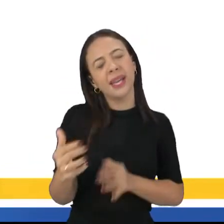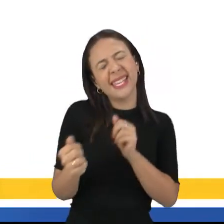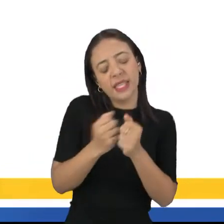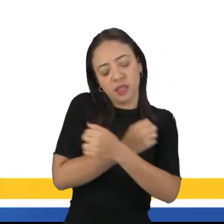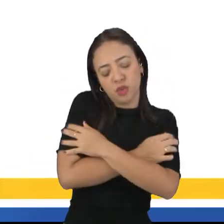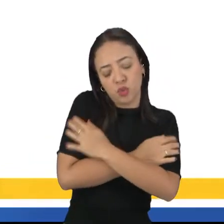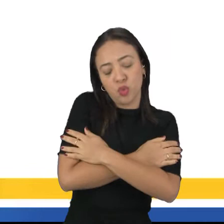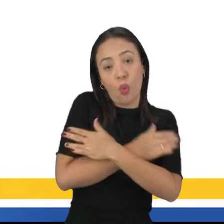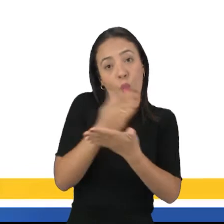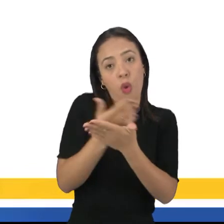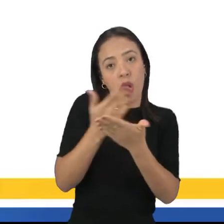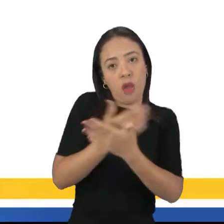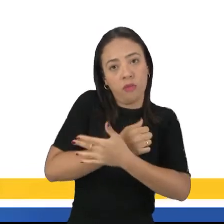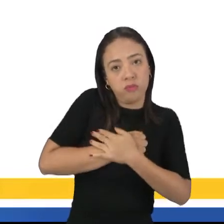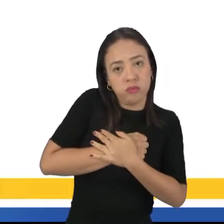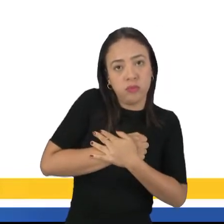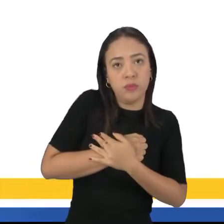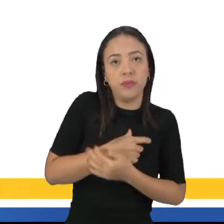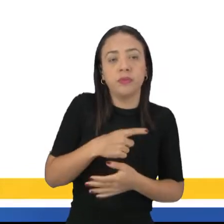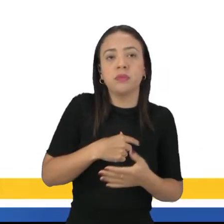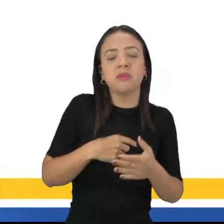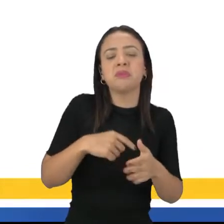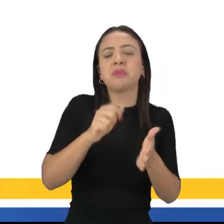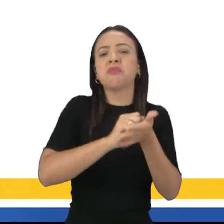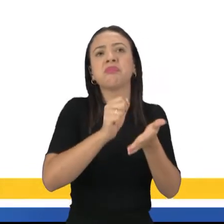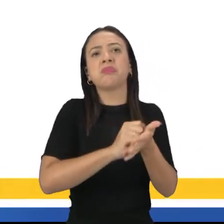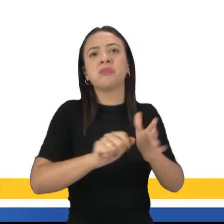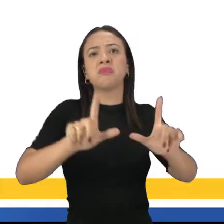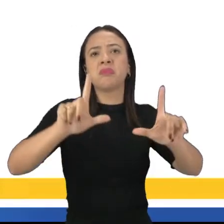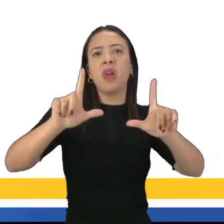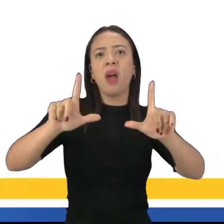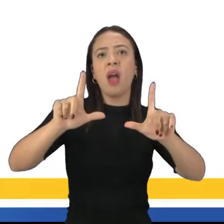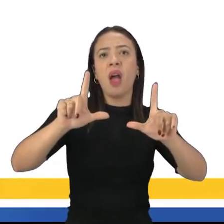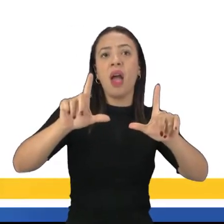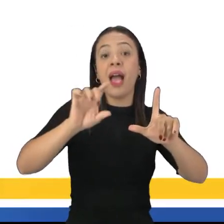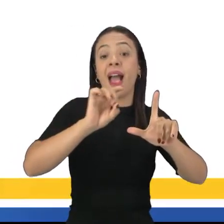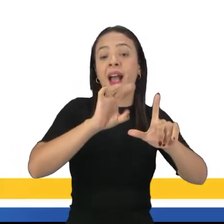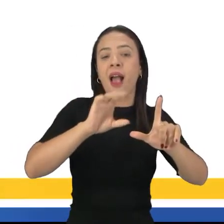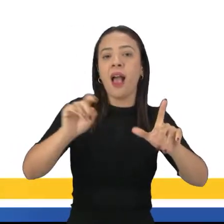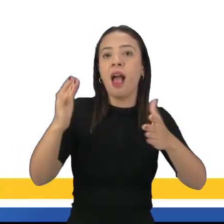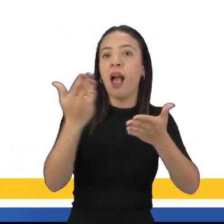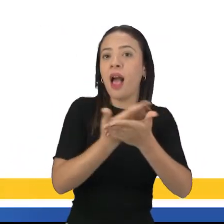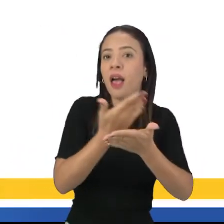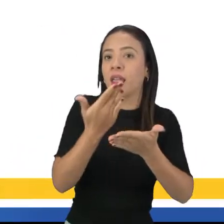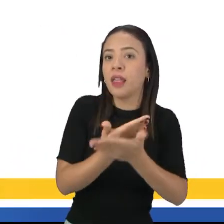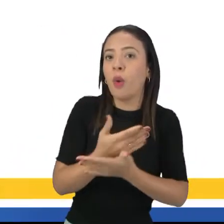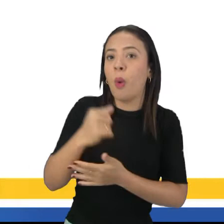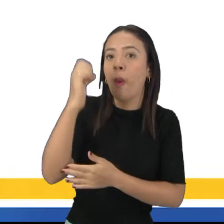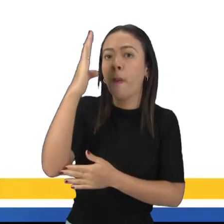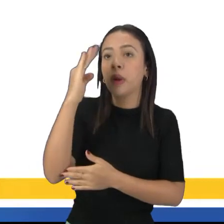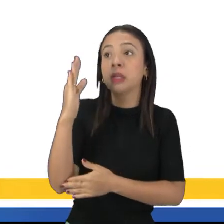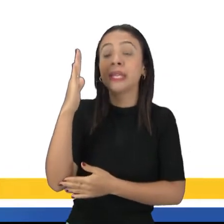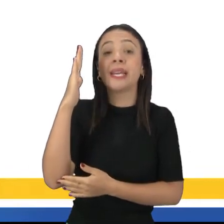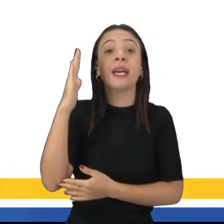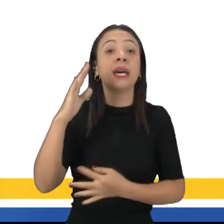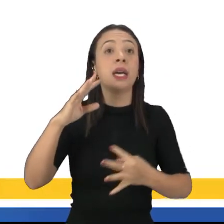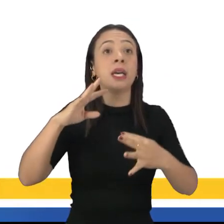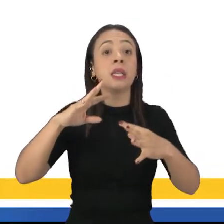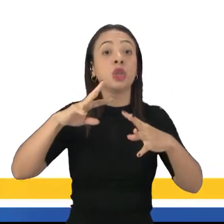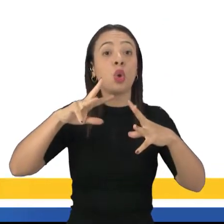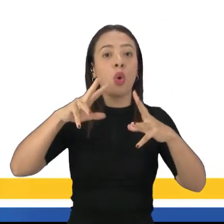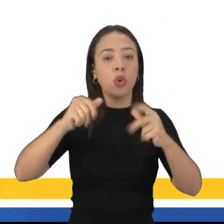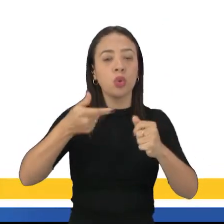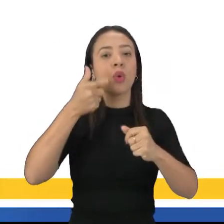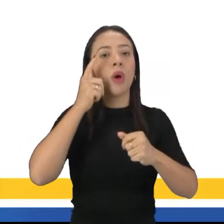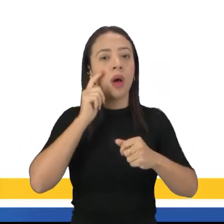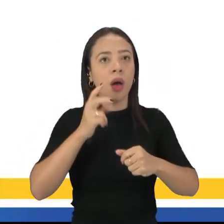um livro. E o que está escrito nesse cartaz? A cada livro, o Brasil inteiro vira a